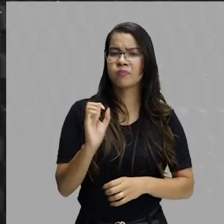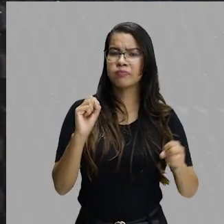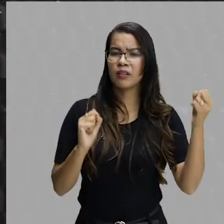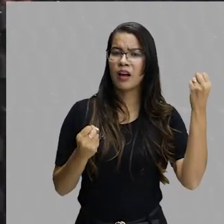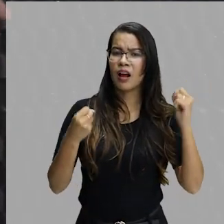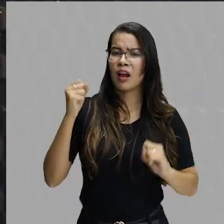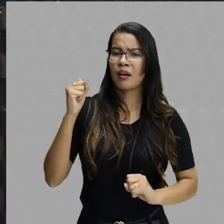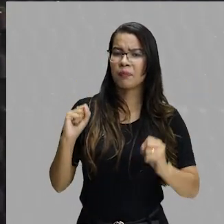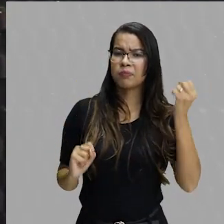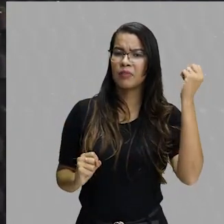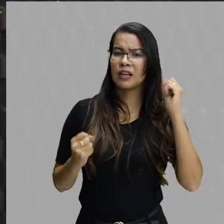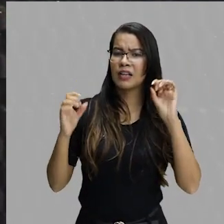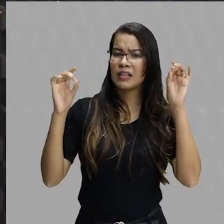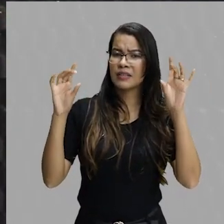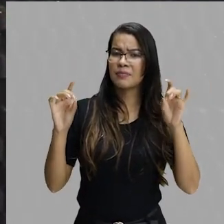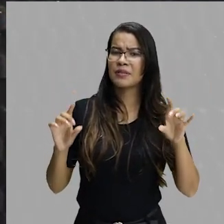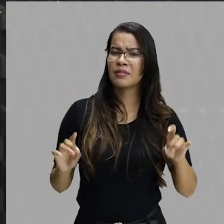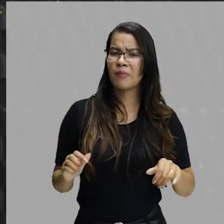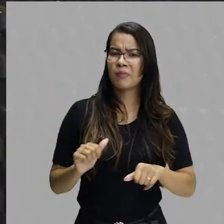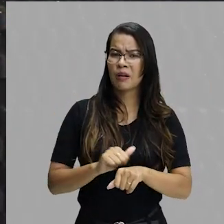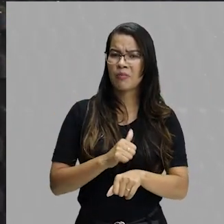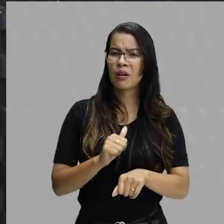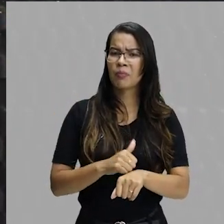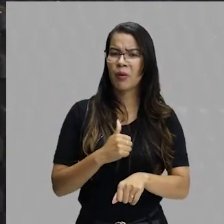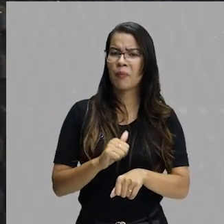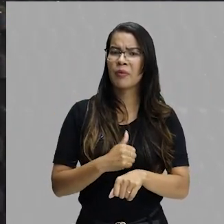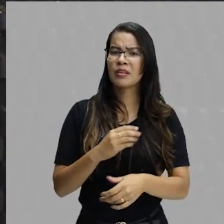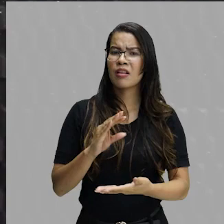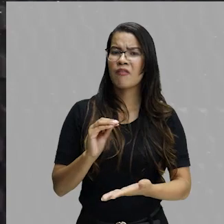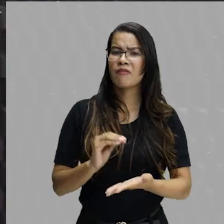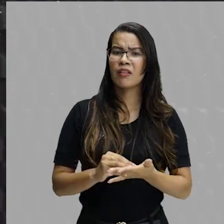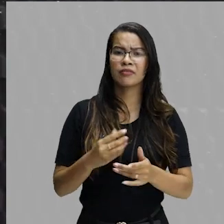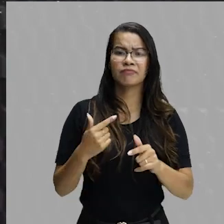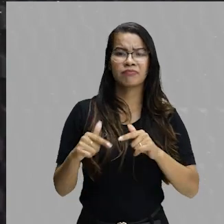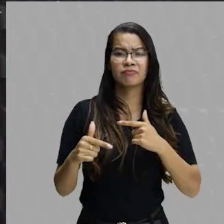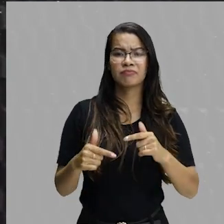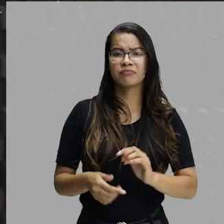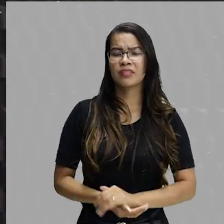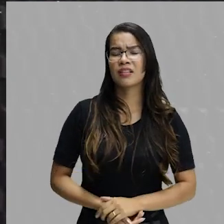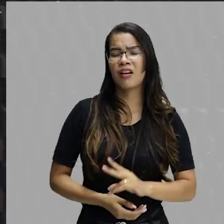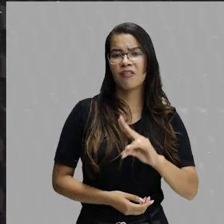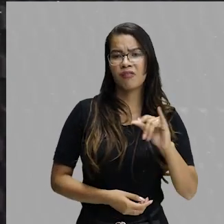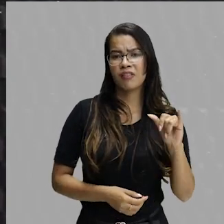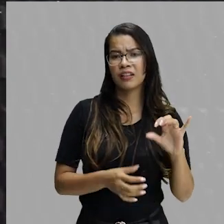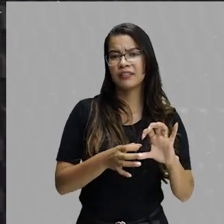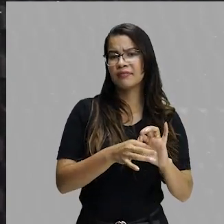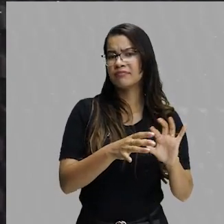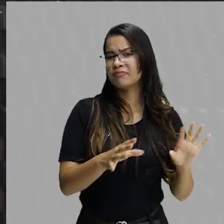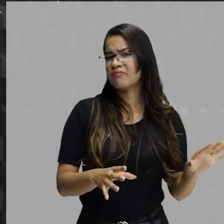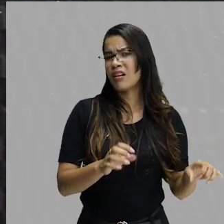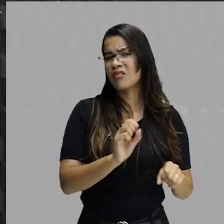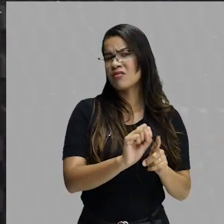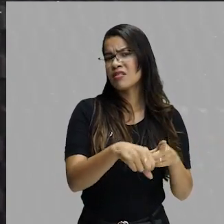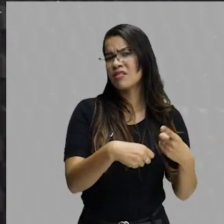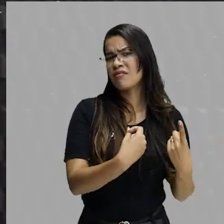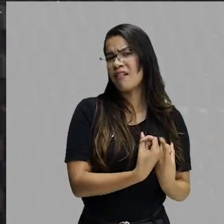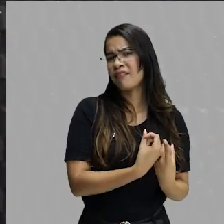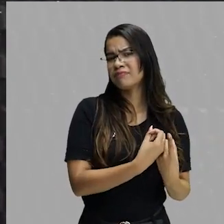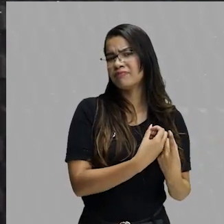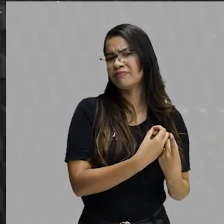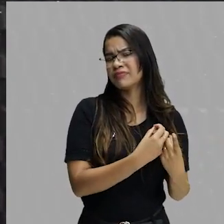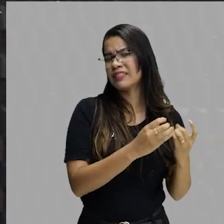principalmente a questão da miséria social e o desemprego, o que vai deixar essa sociedade cada vez mais sem